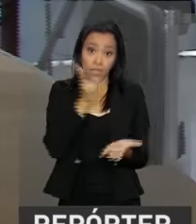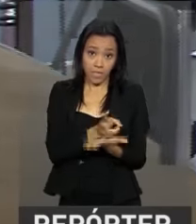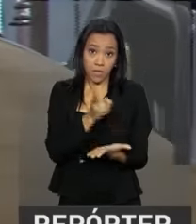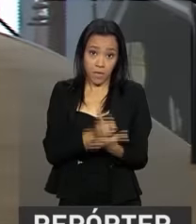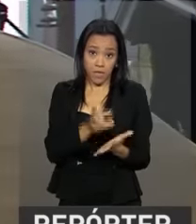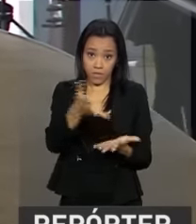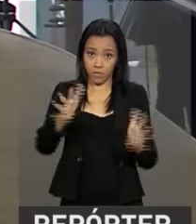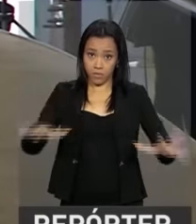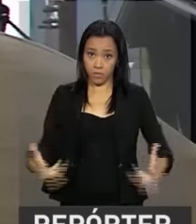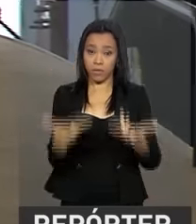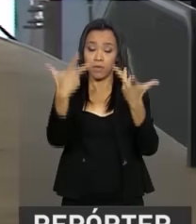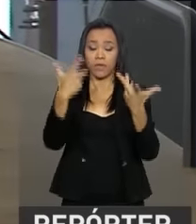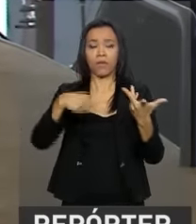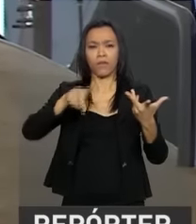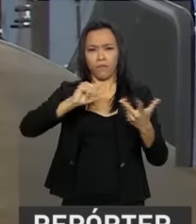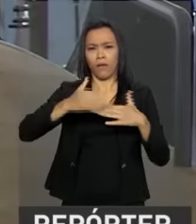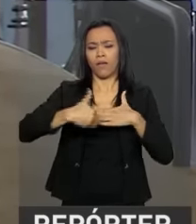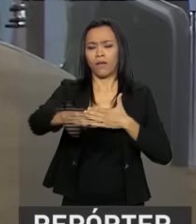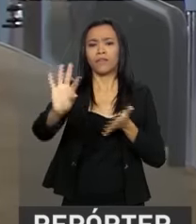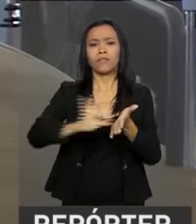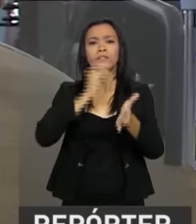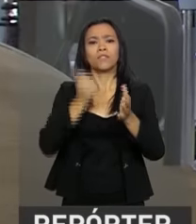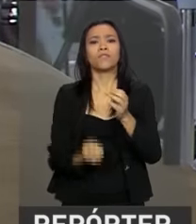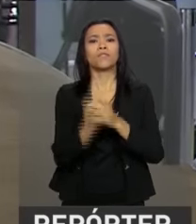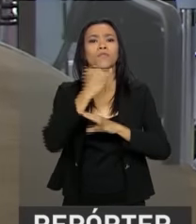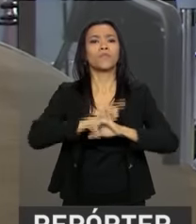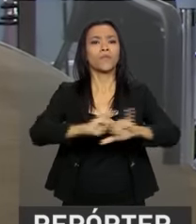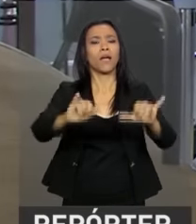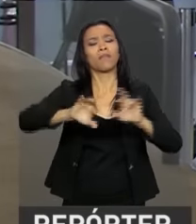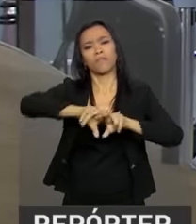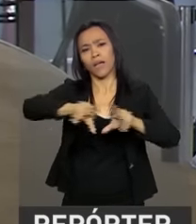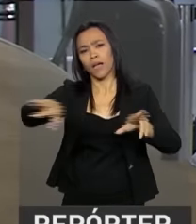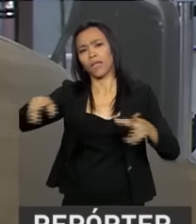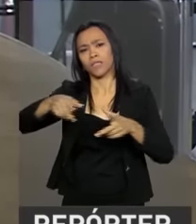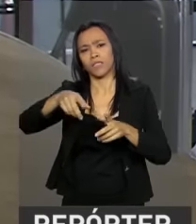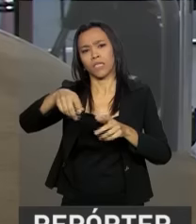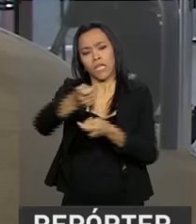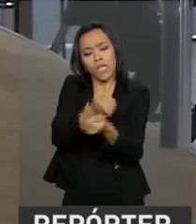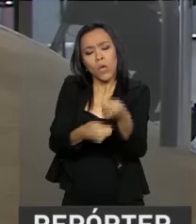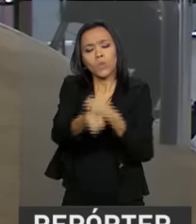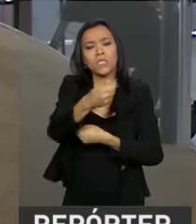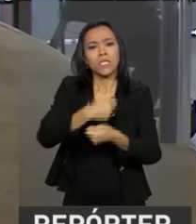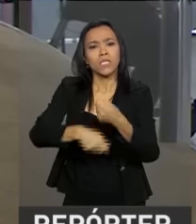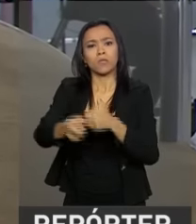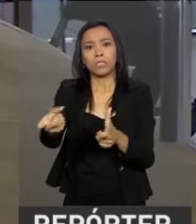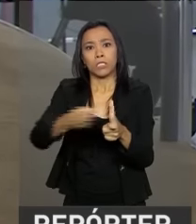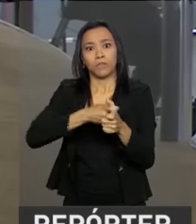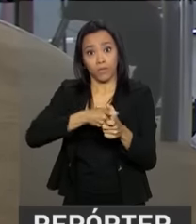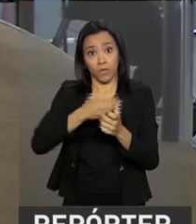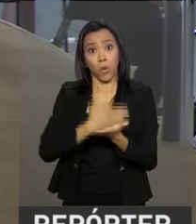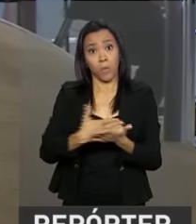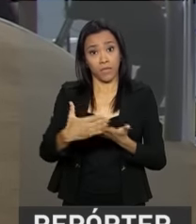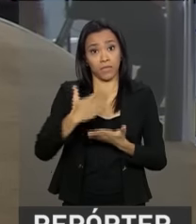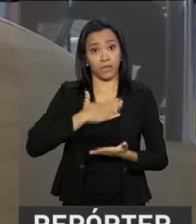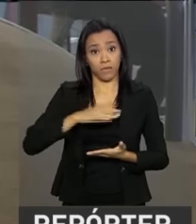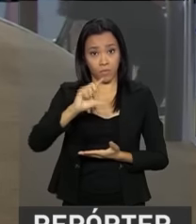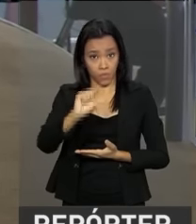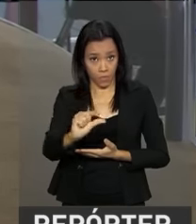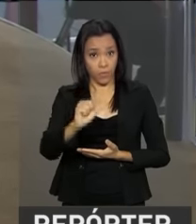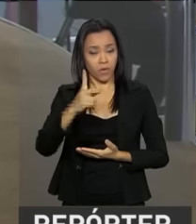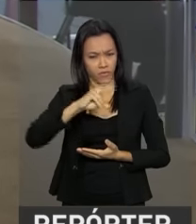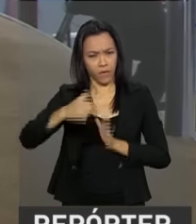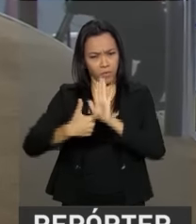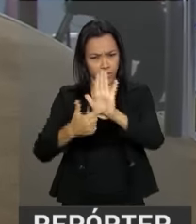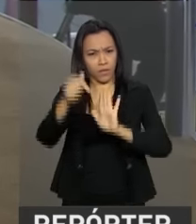cerimônia, o presidente Michel Temer também vai lançar um mutirão de renegociação de dívidas. Começa daqui a pouco aqui no Palácio do Planalto e a gente transmite ao